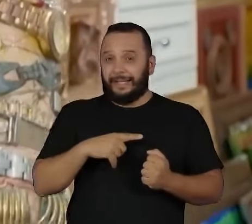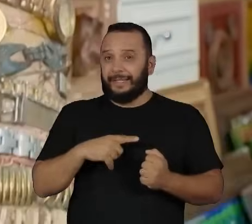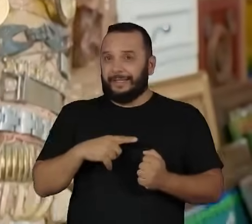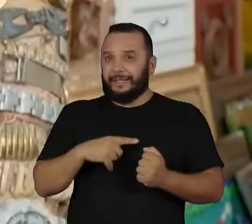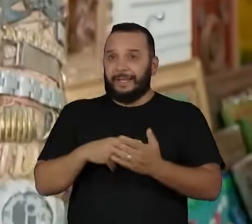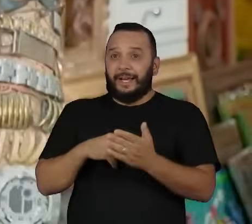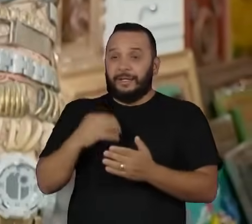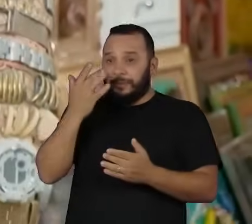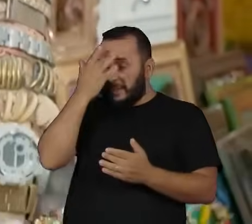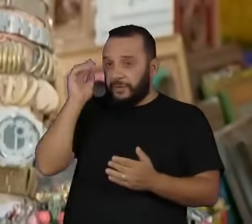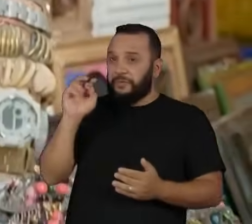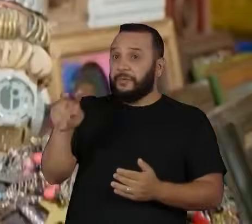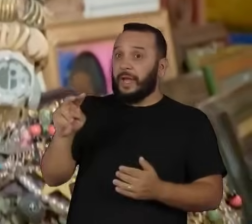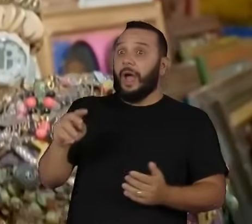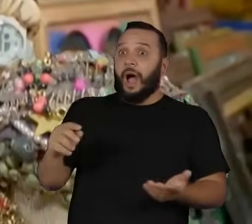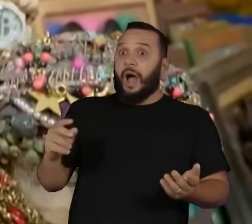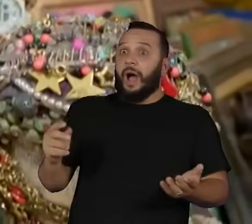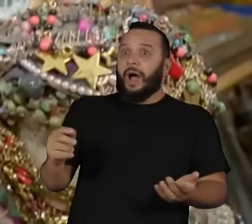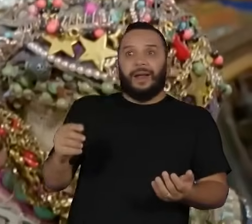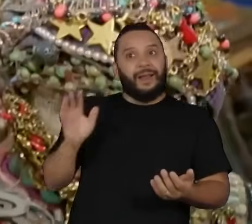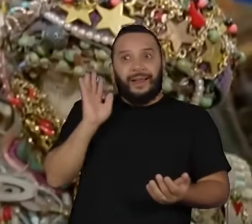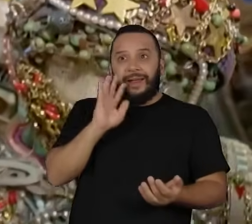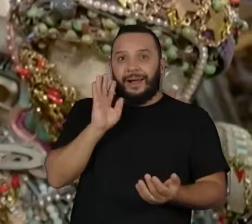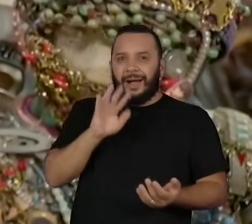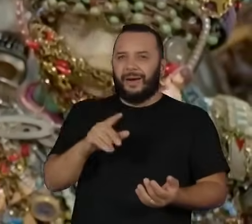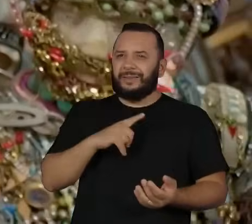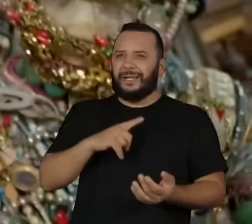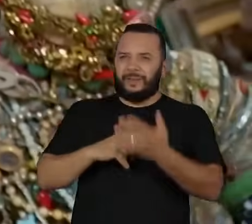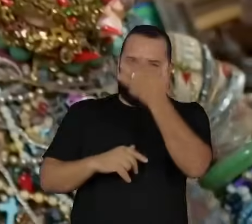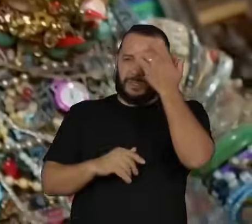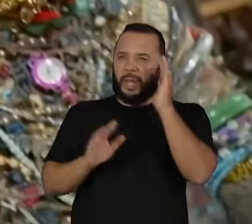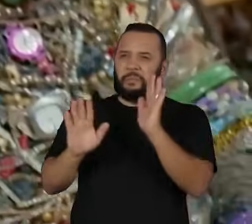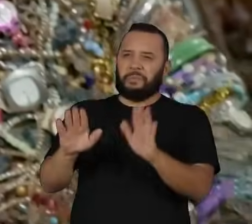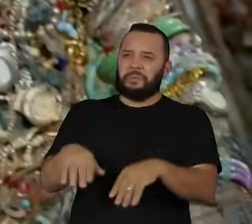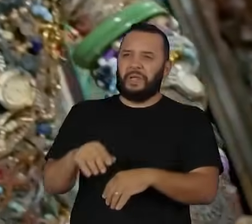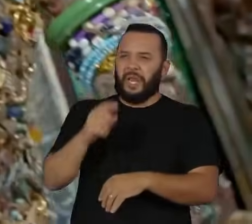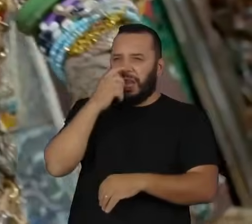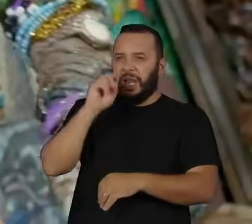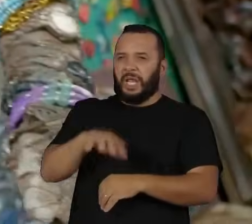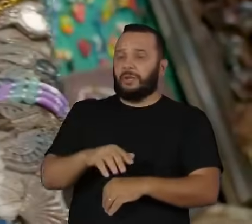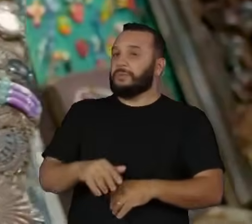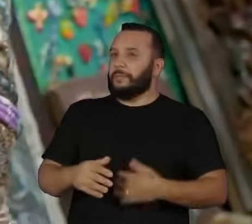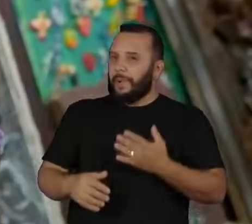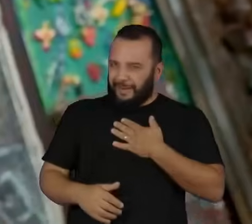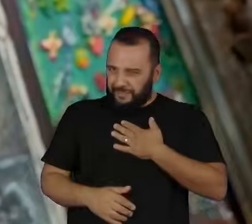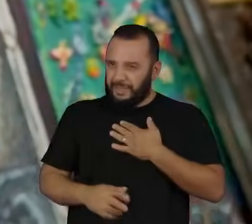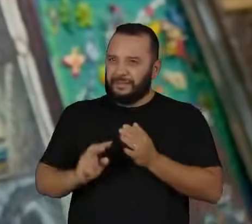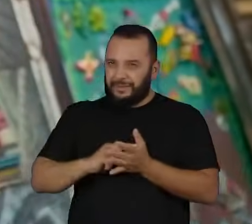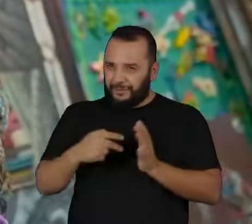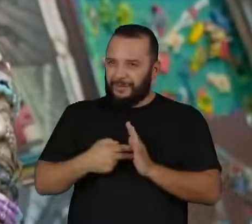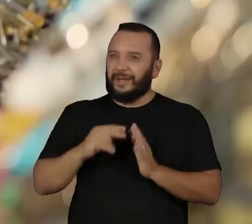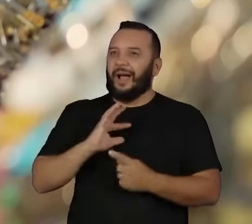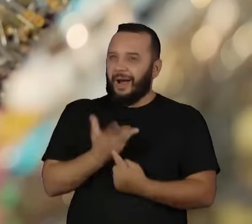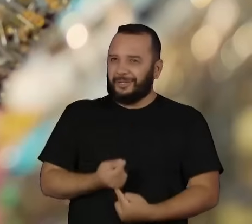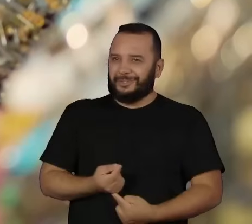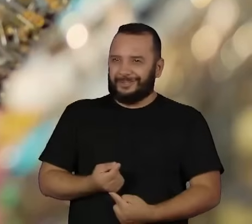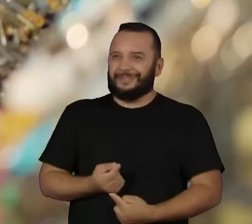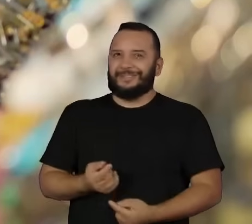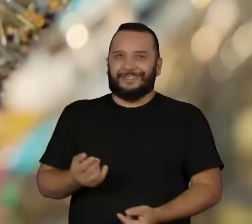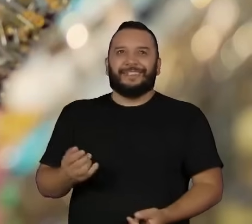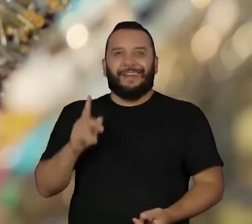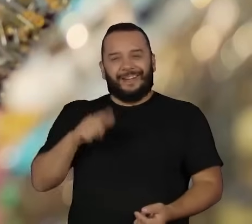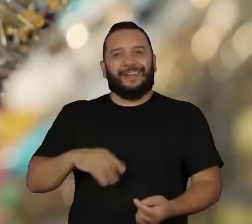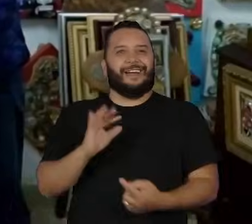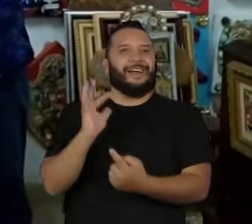muita gente que dá valor, tem muita gente que significa lixo, né? Mas para mim significa arte. Porque arte, porque eu faço, vira uma arte, né? Ixi,